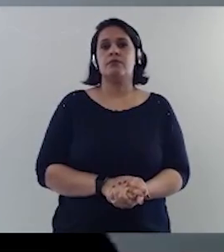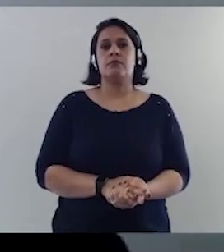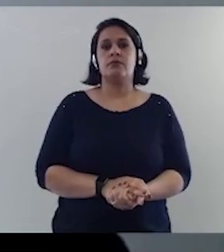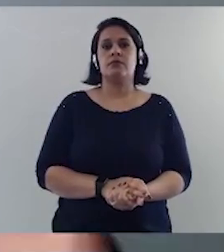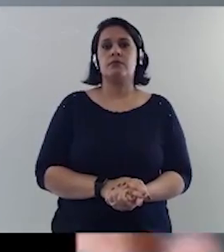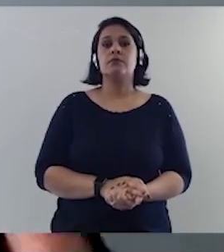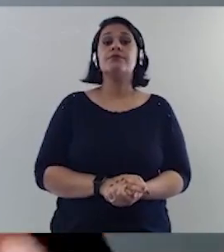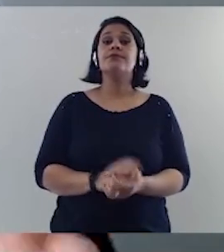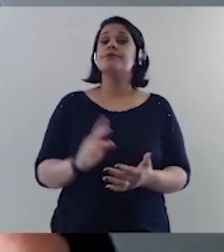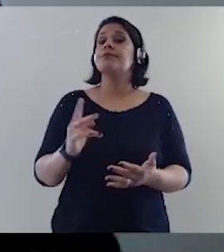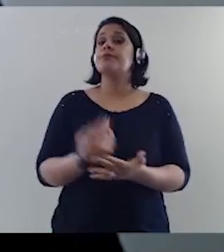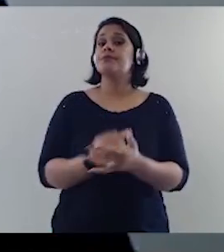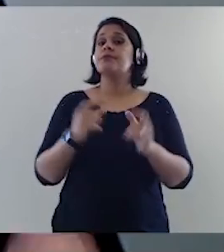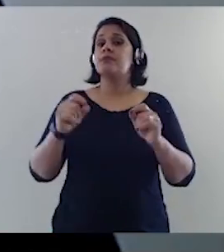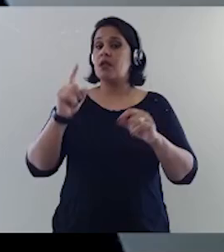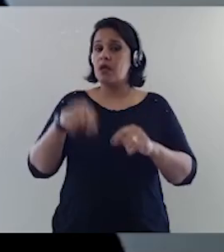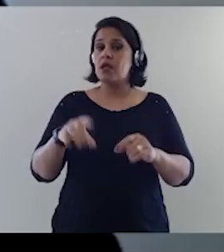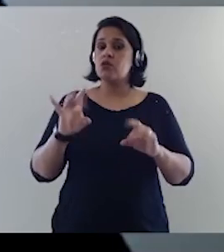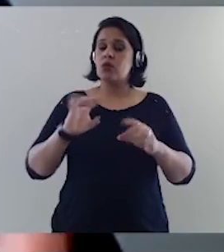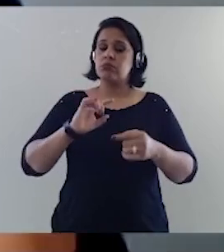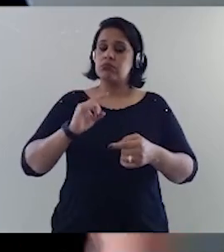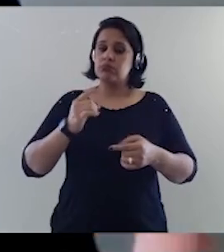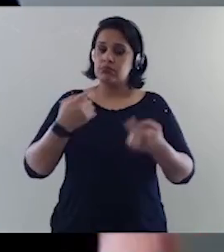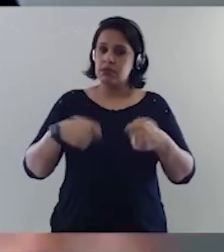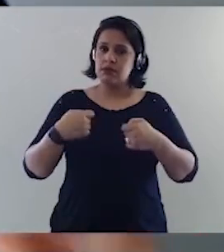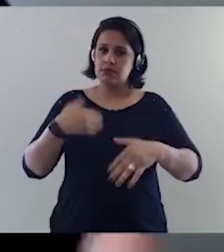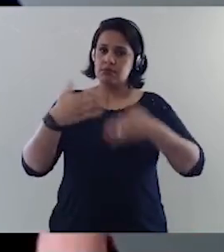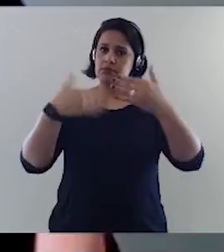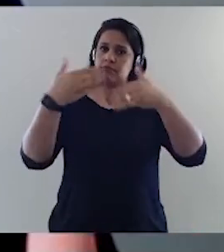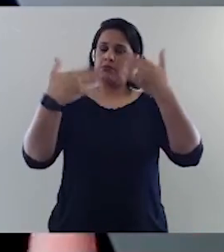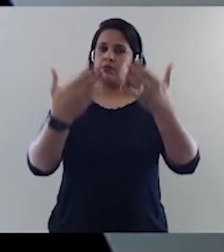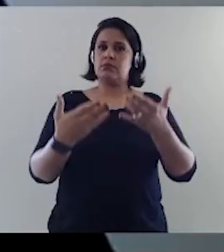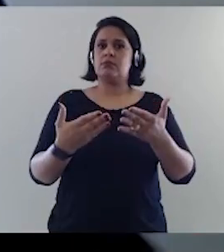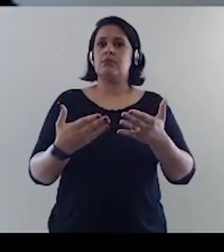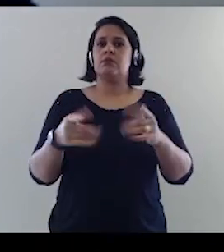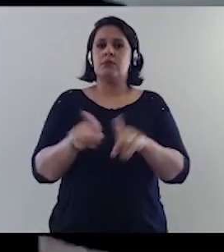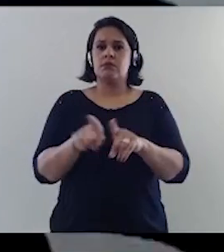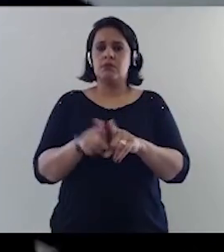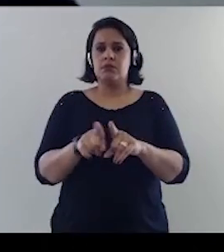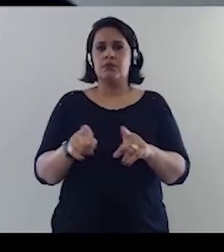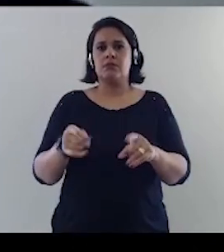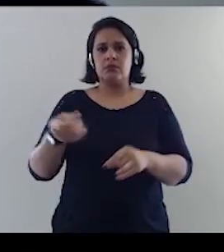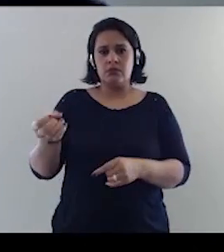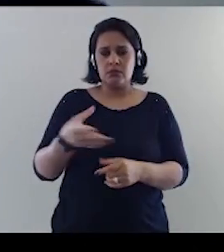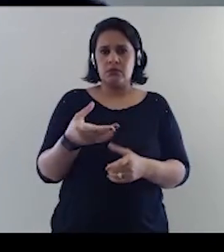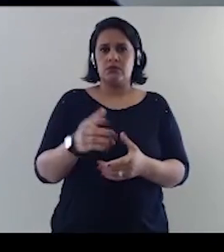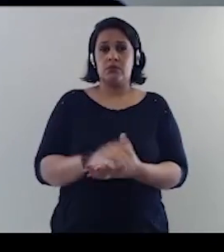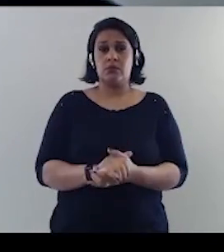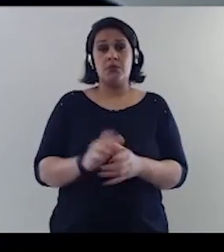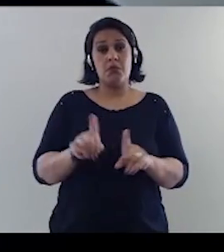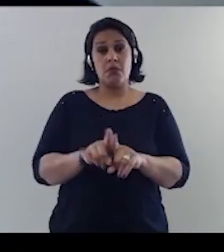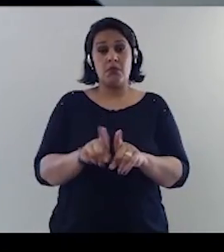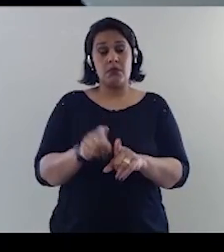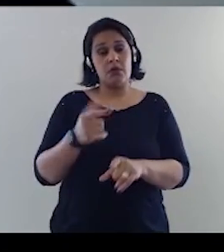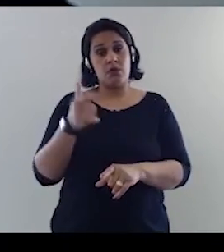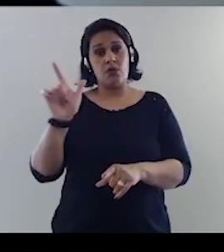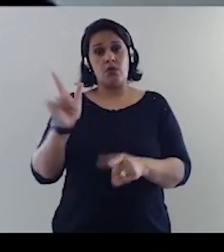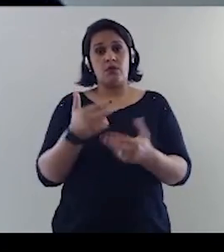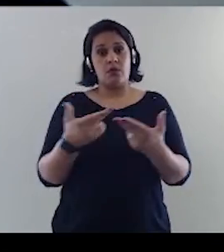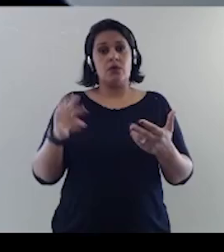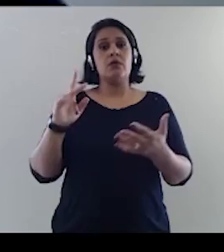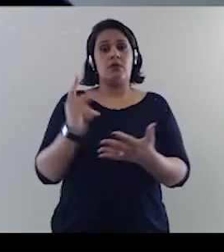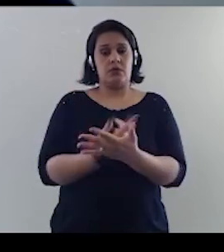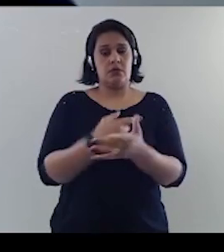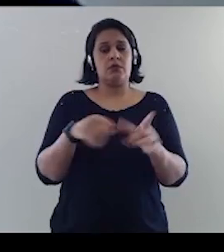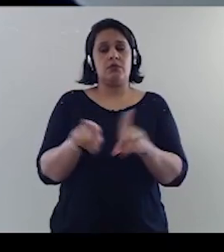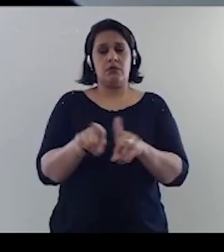facto, implica apenas uma evolução e uma atualização, um adjornamento do precedente. Existe, contudo, uma outra situação que também ocorre no Tribunal